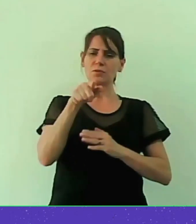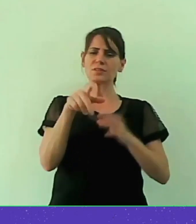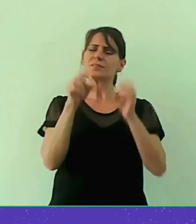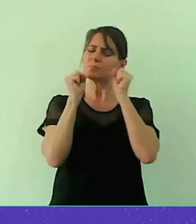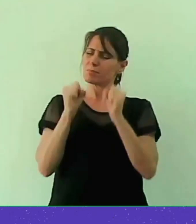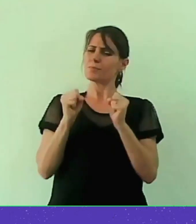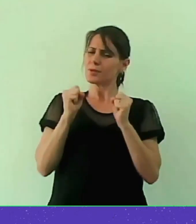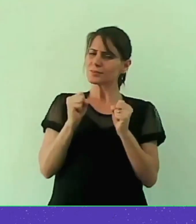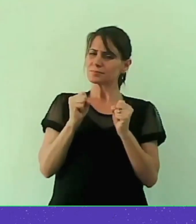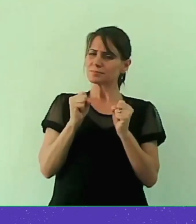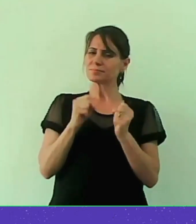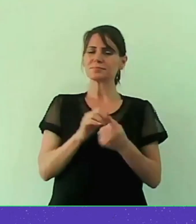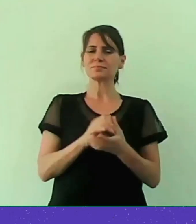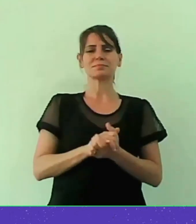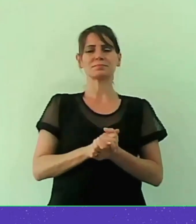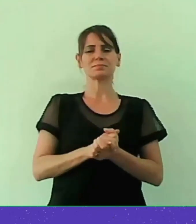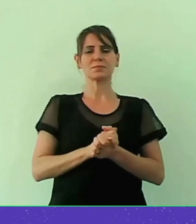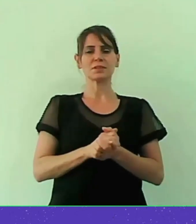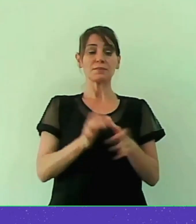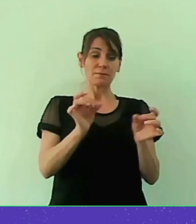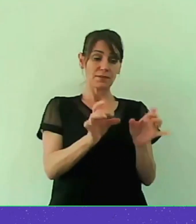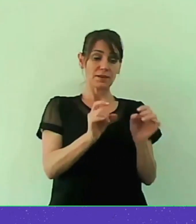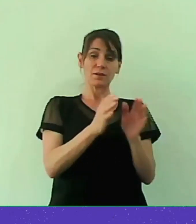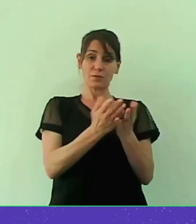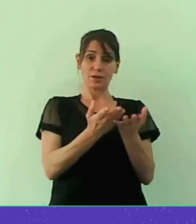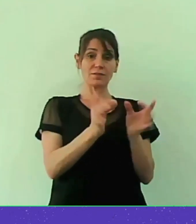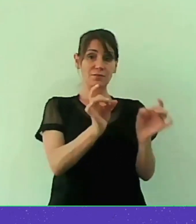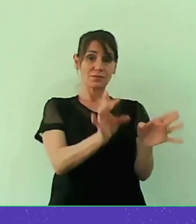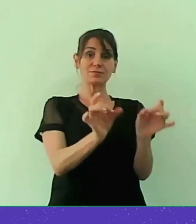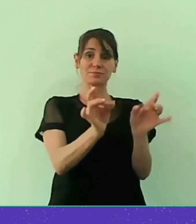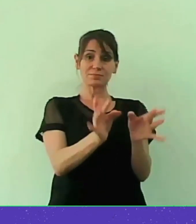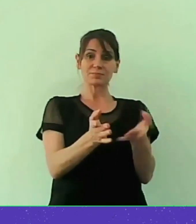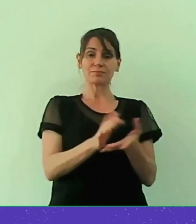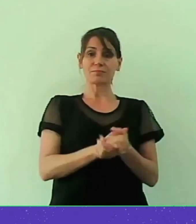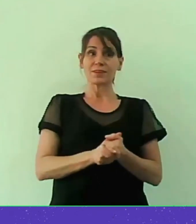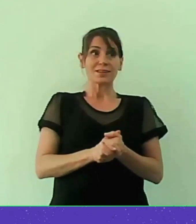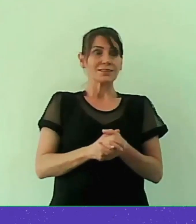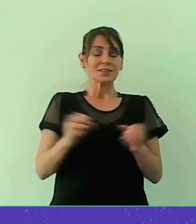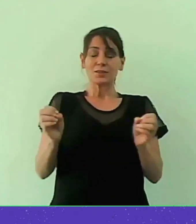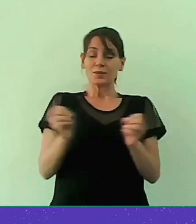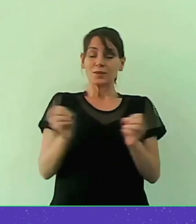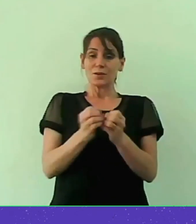E passando livros. Esse é um milagre.